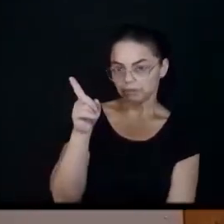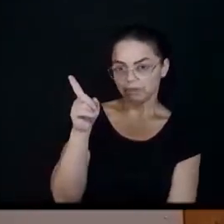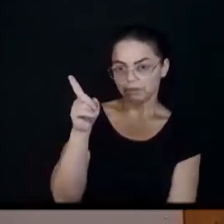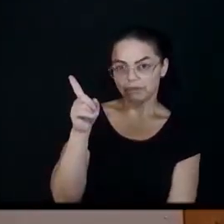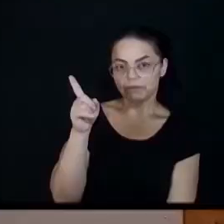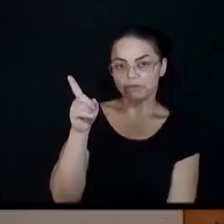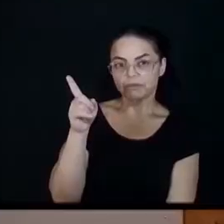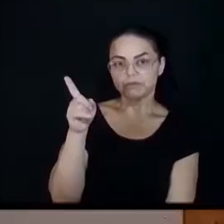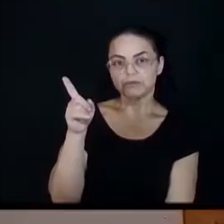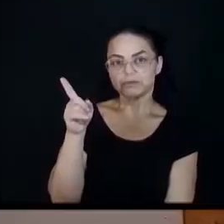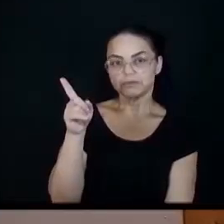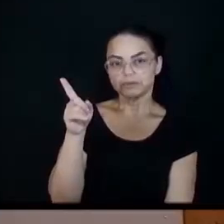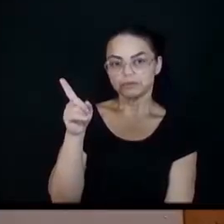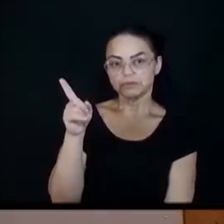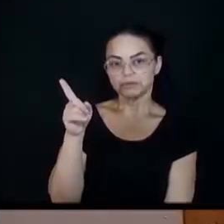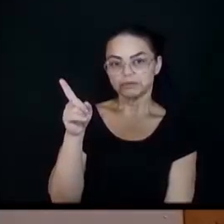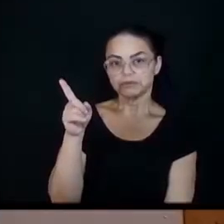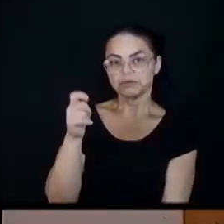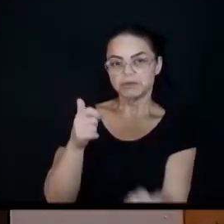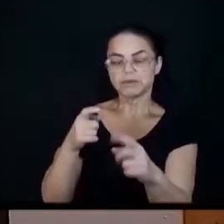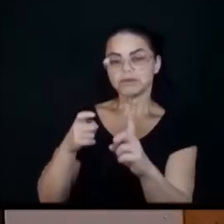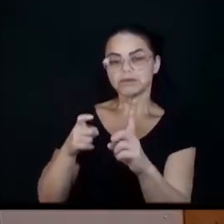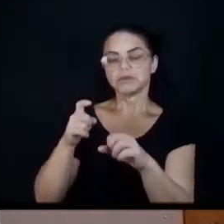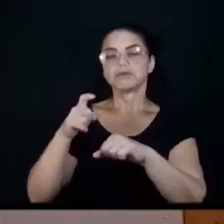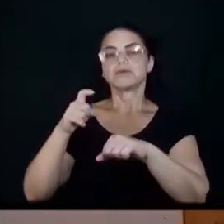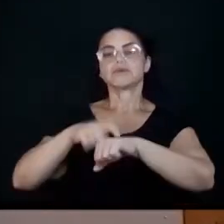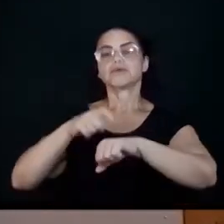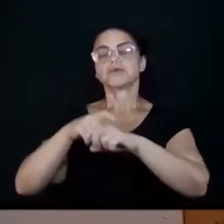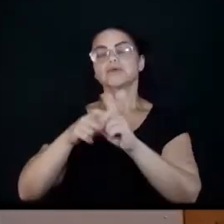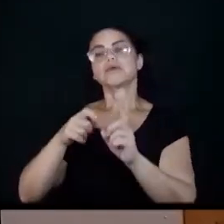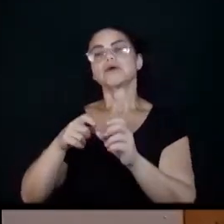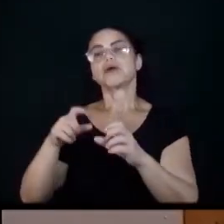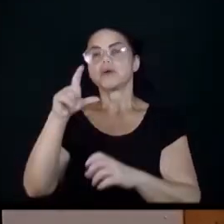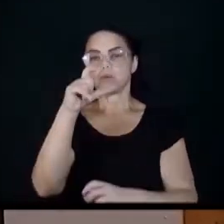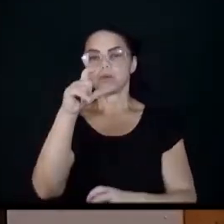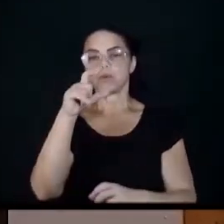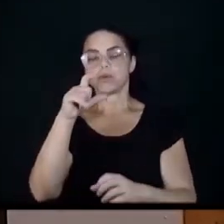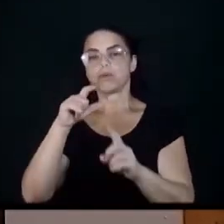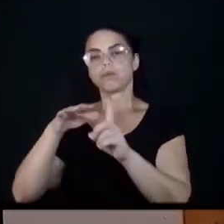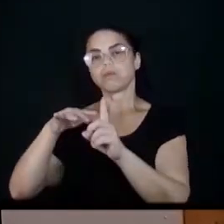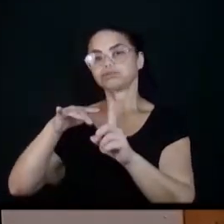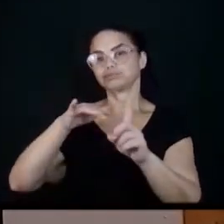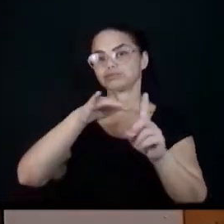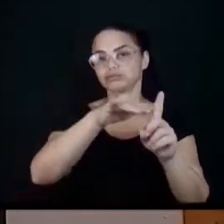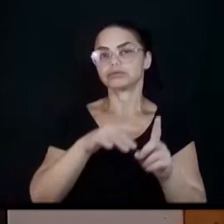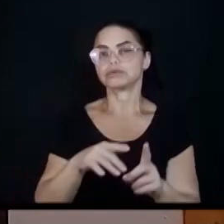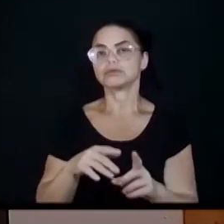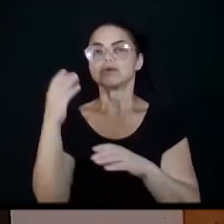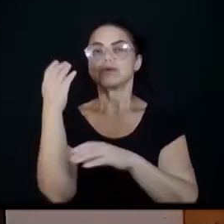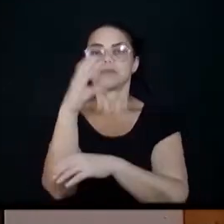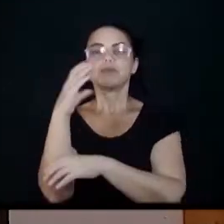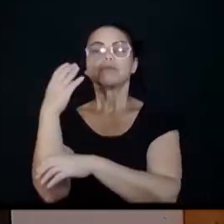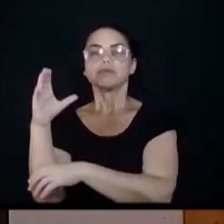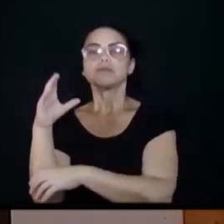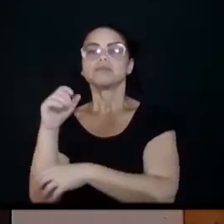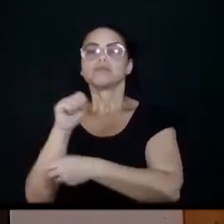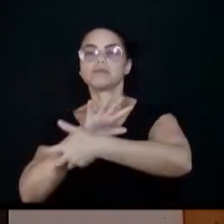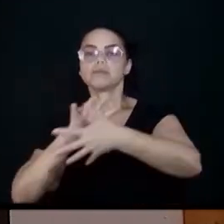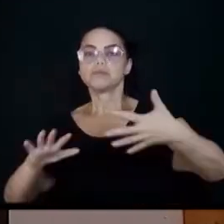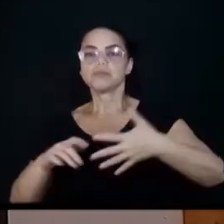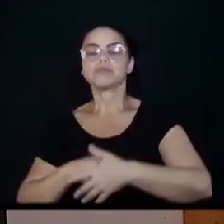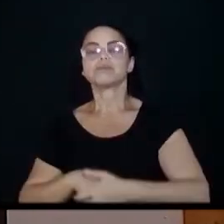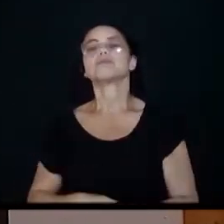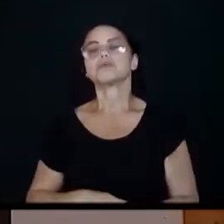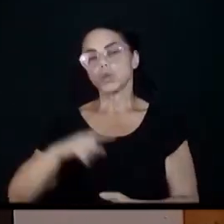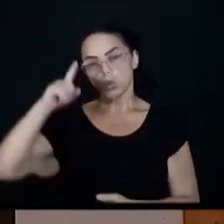@direito_de_ser, então @direito de ser, que ali a gente consegue postar as atividades mais do dia a dia, digamos